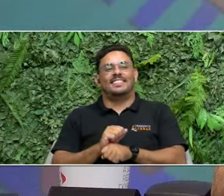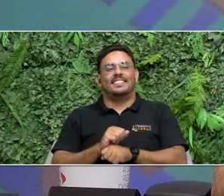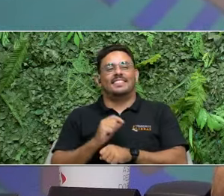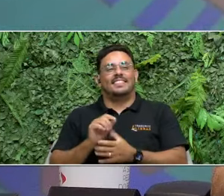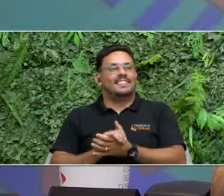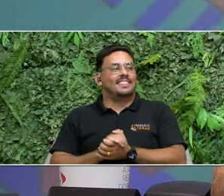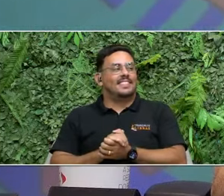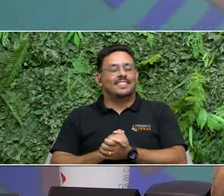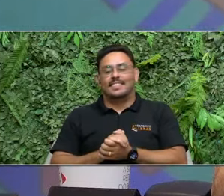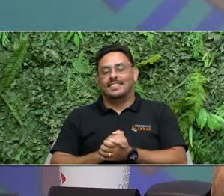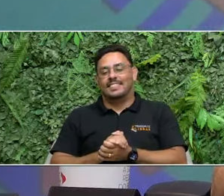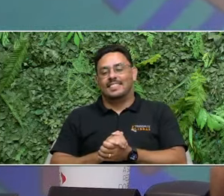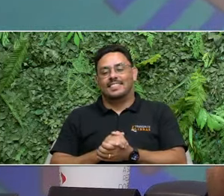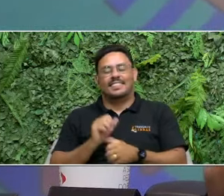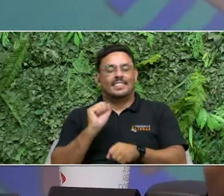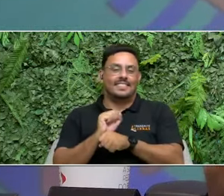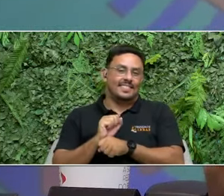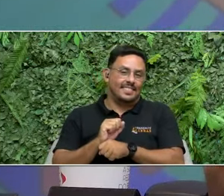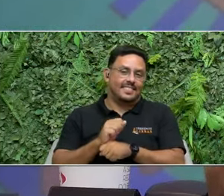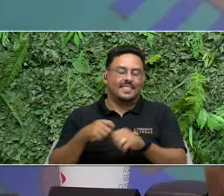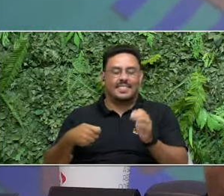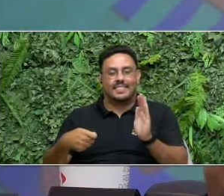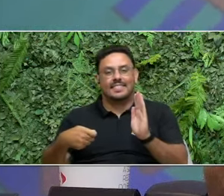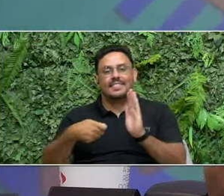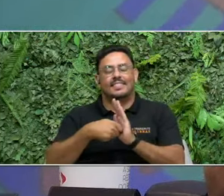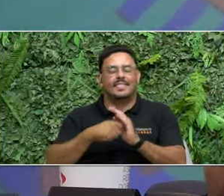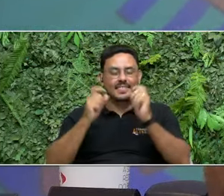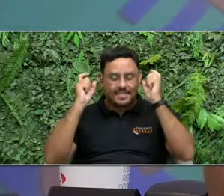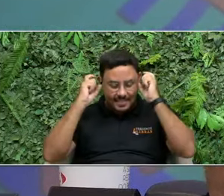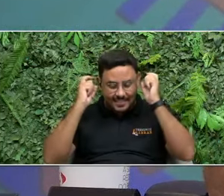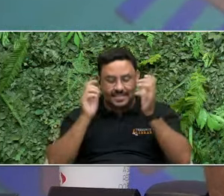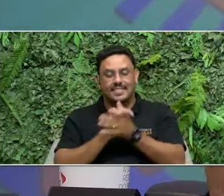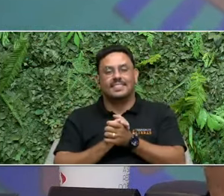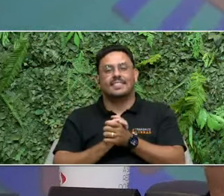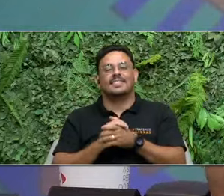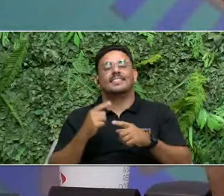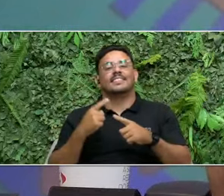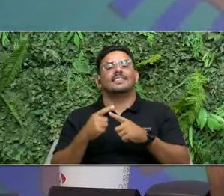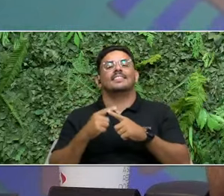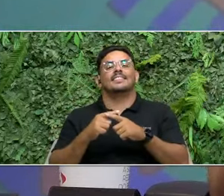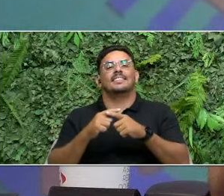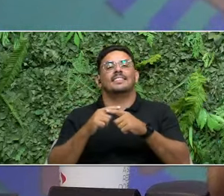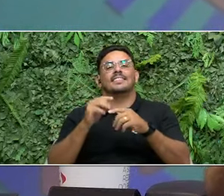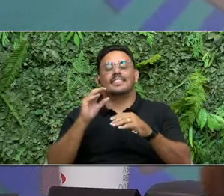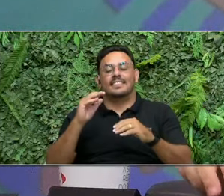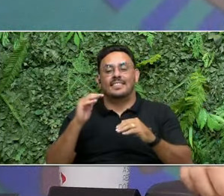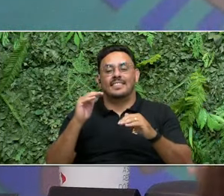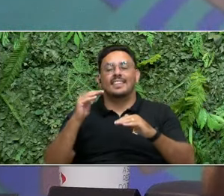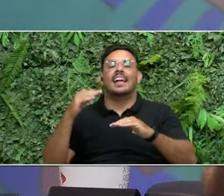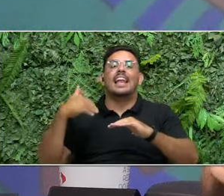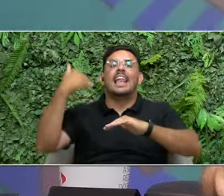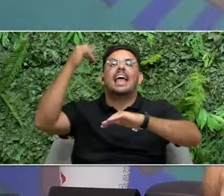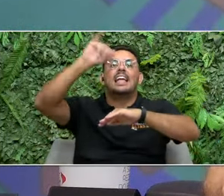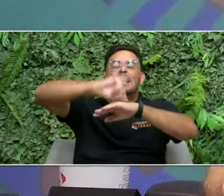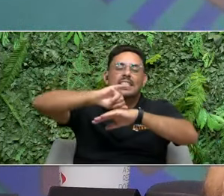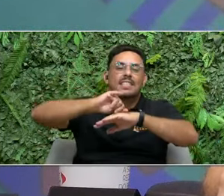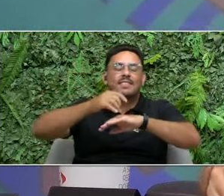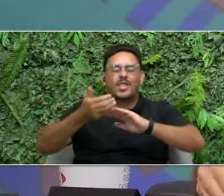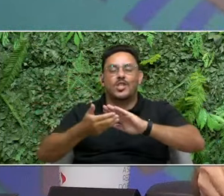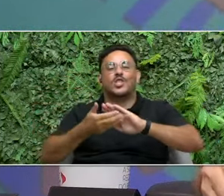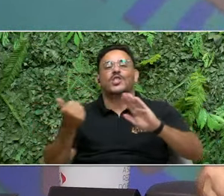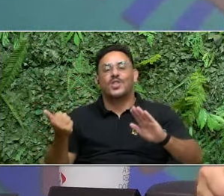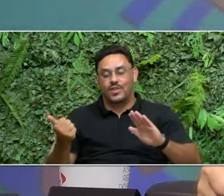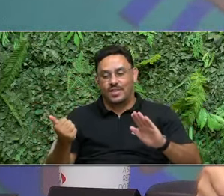embaixo para com isso filão lá ele vezes a plugado lá em cima os os Car